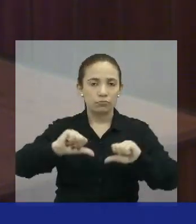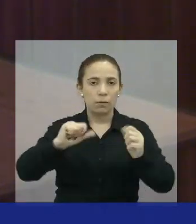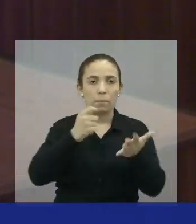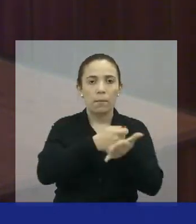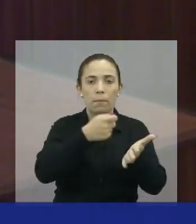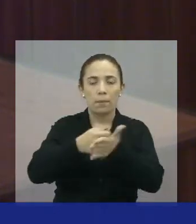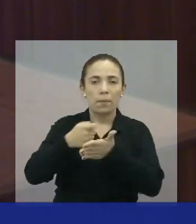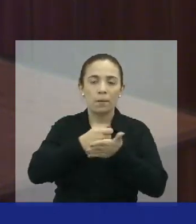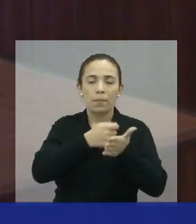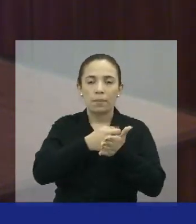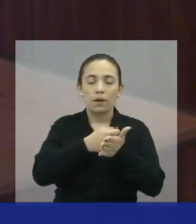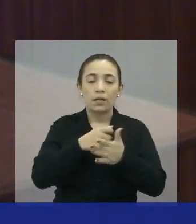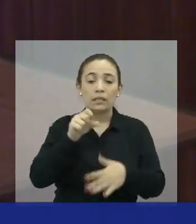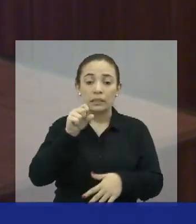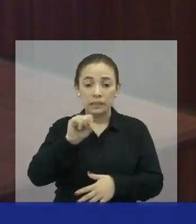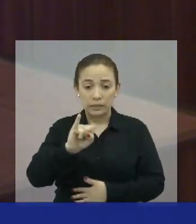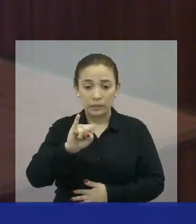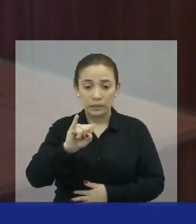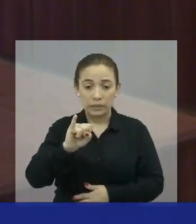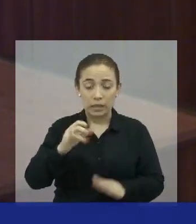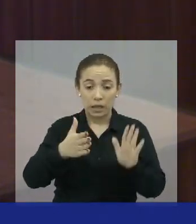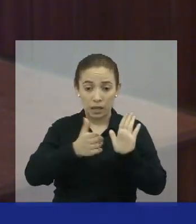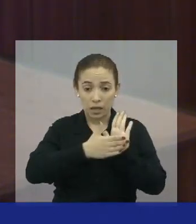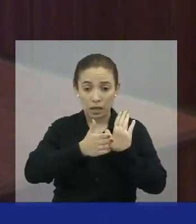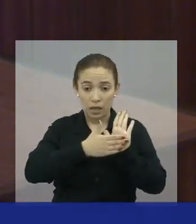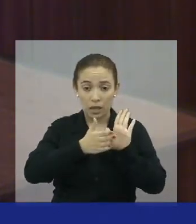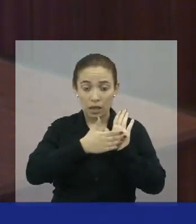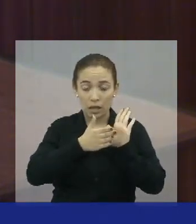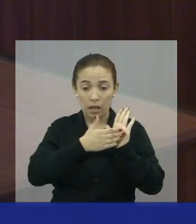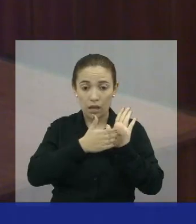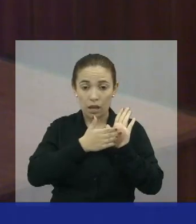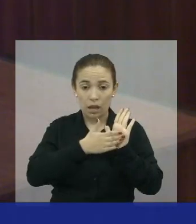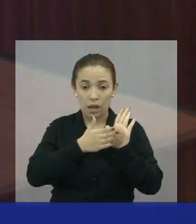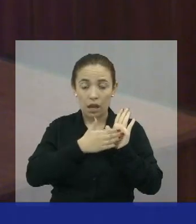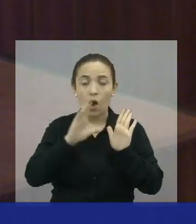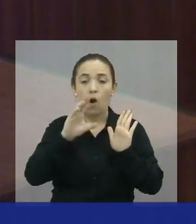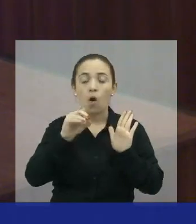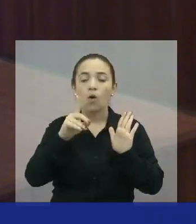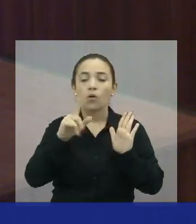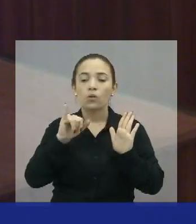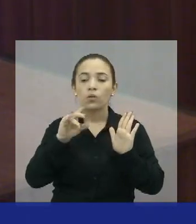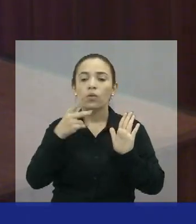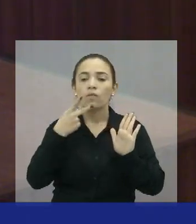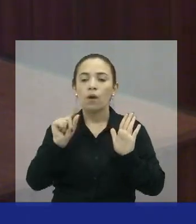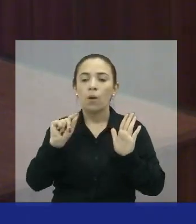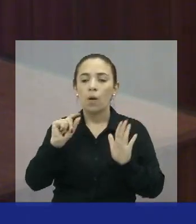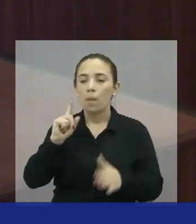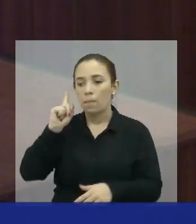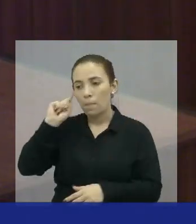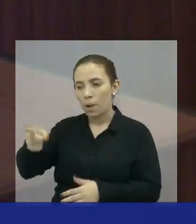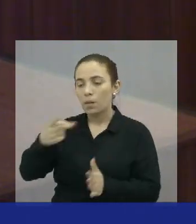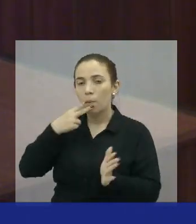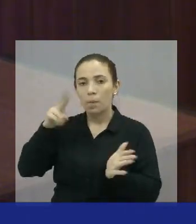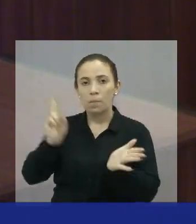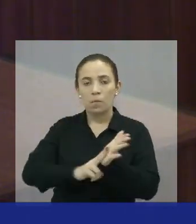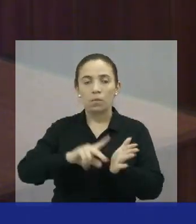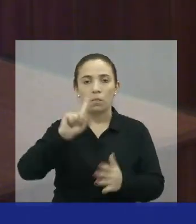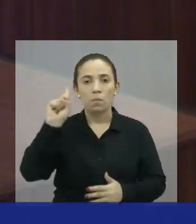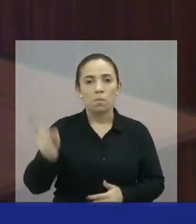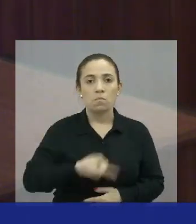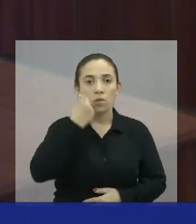nós fôssemos aplicar o que o Código da Cidade diz hoje, ela ia pagar R$